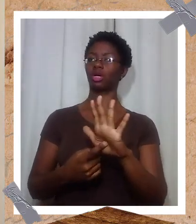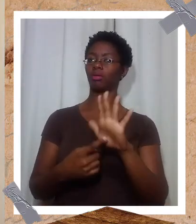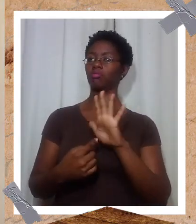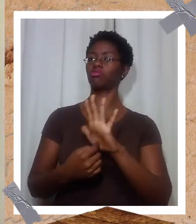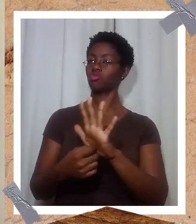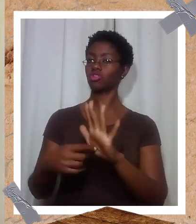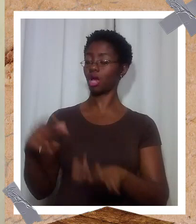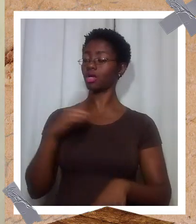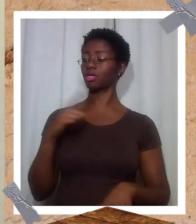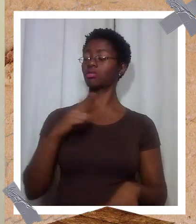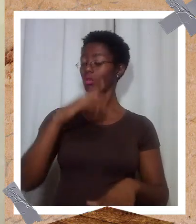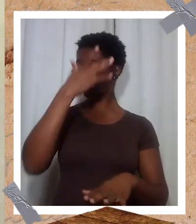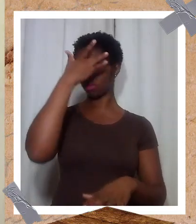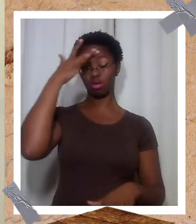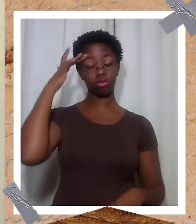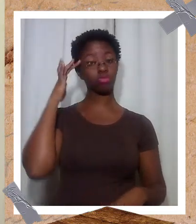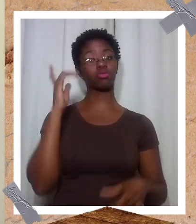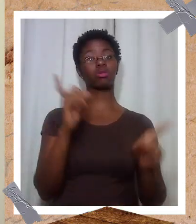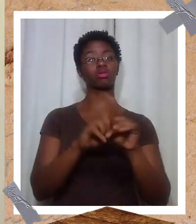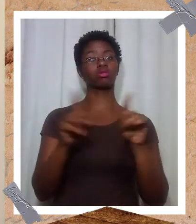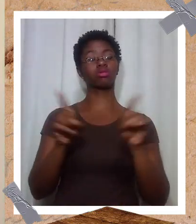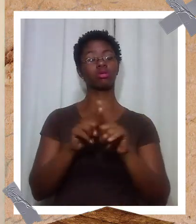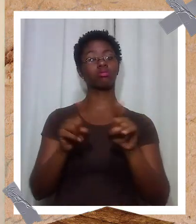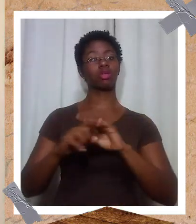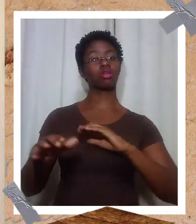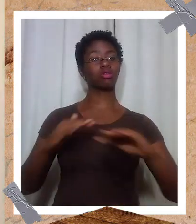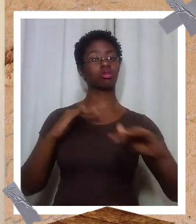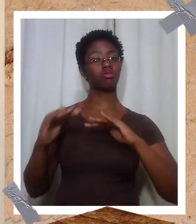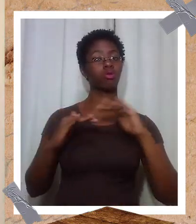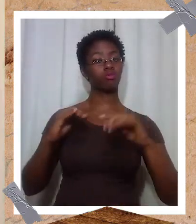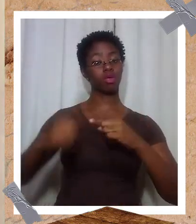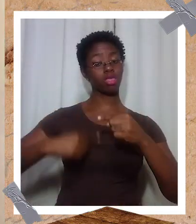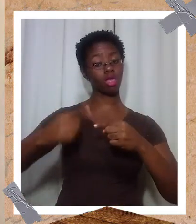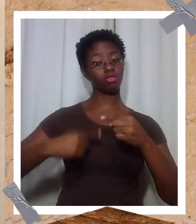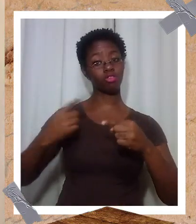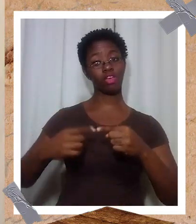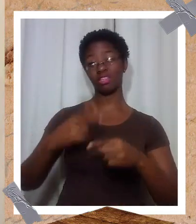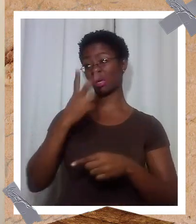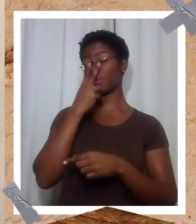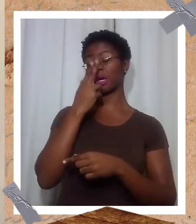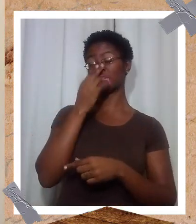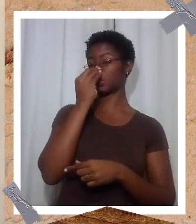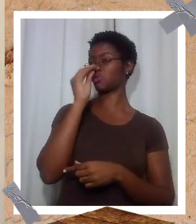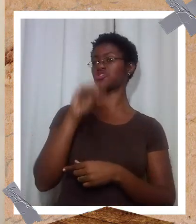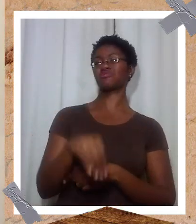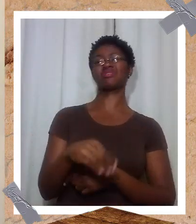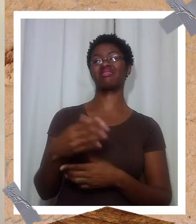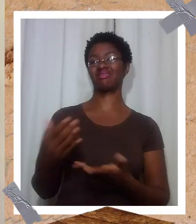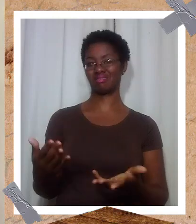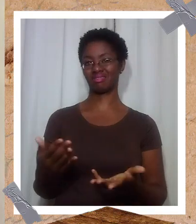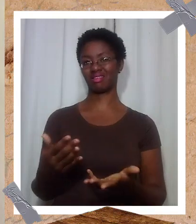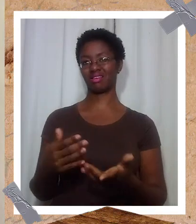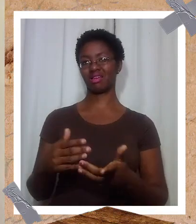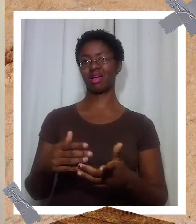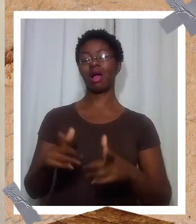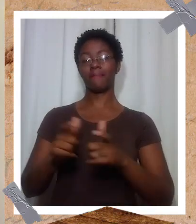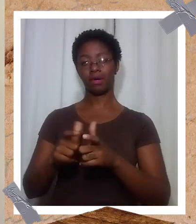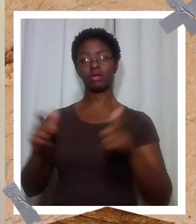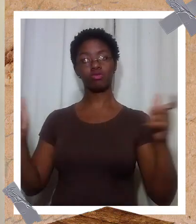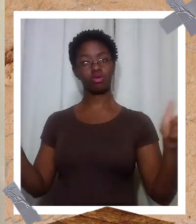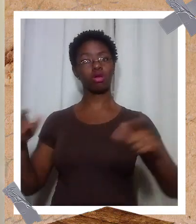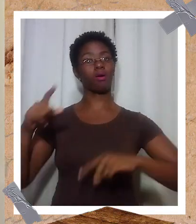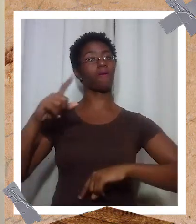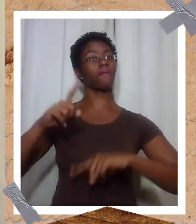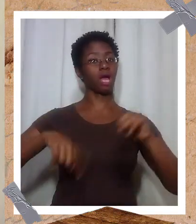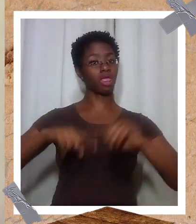que movimenta toda a cadeia produtiva da reciclagem que não é reconhecida. 90% do material reciclável que chega na indústria é fruto do trabalho